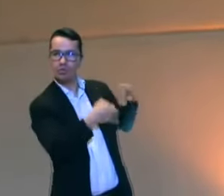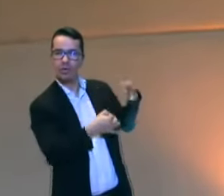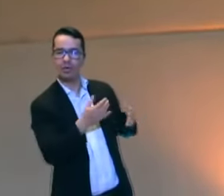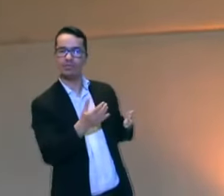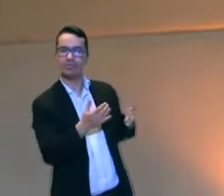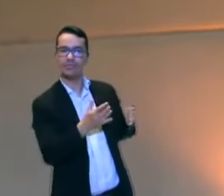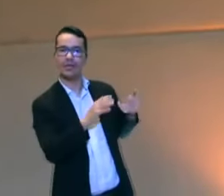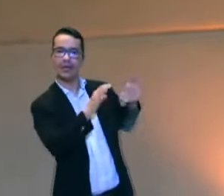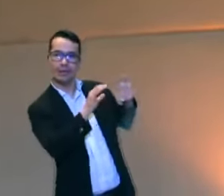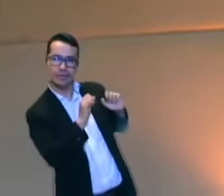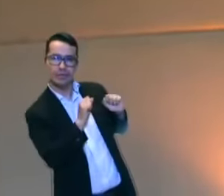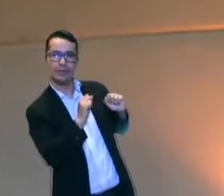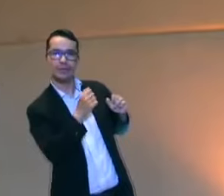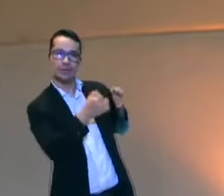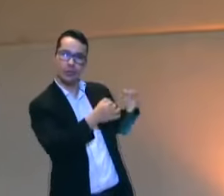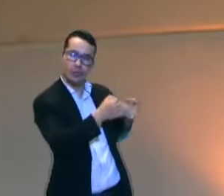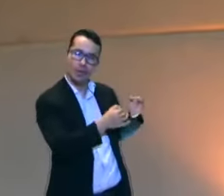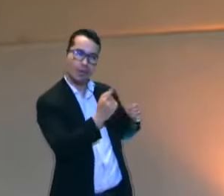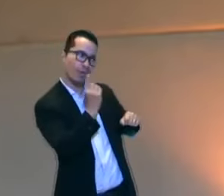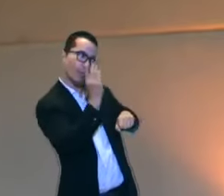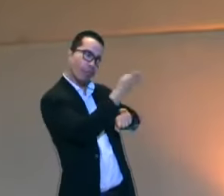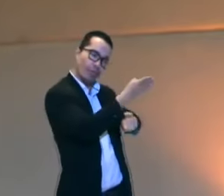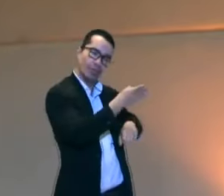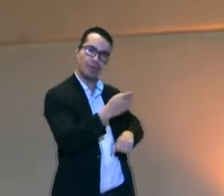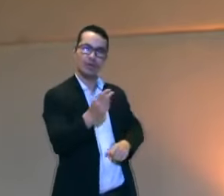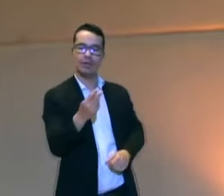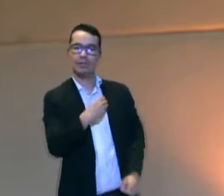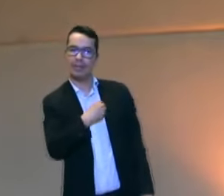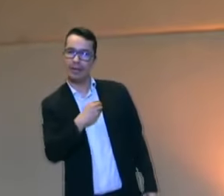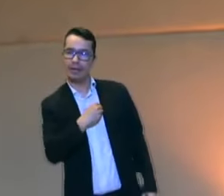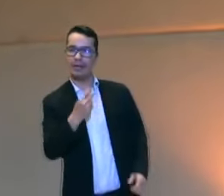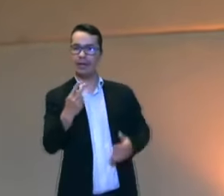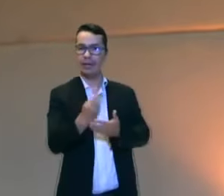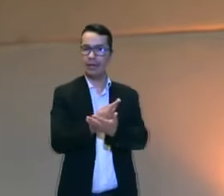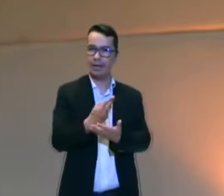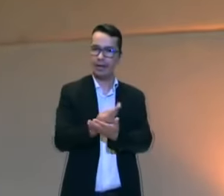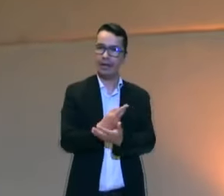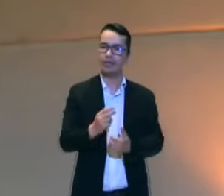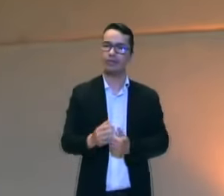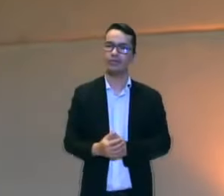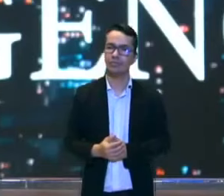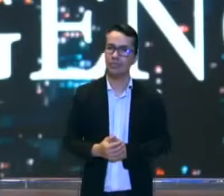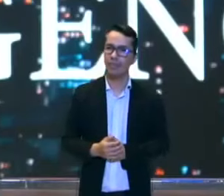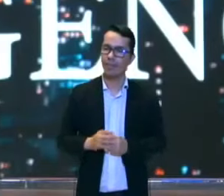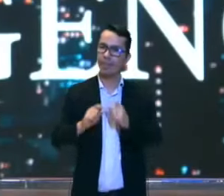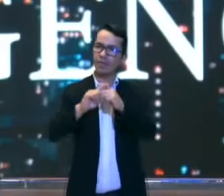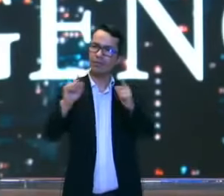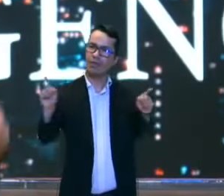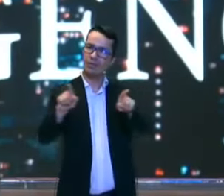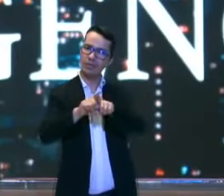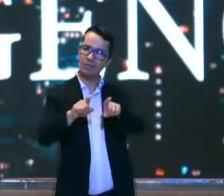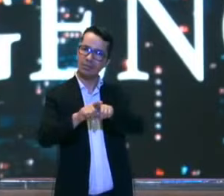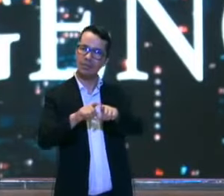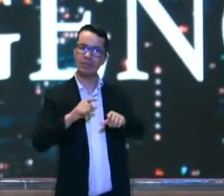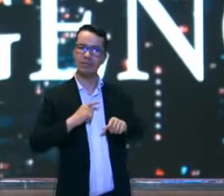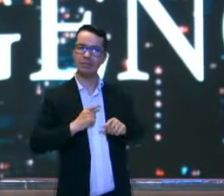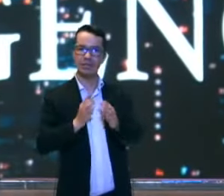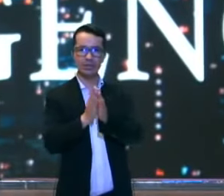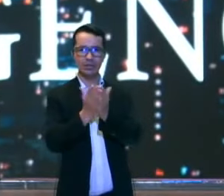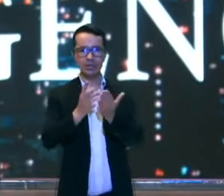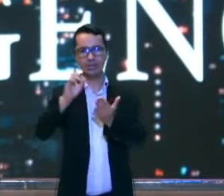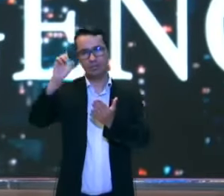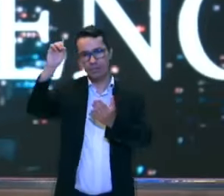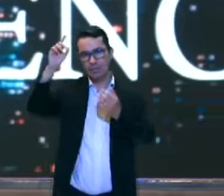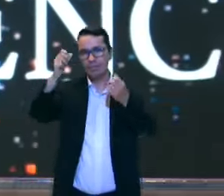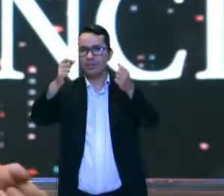de pedra de escândalo, eu vou terminar com ela. Ele vai falar de Jesus. E a Bíblia vai dizer em 1